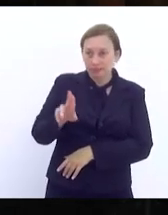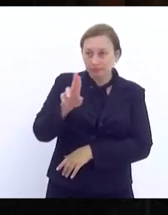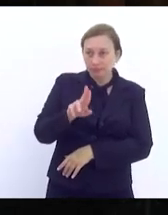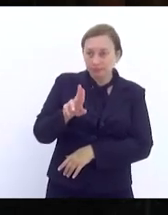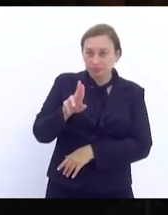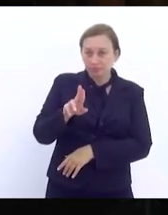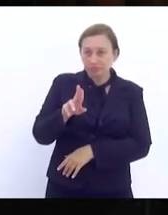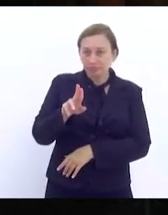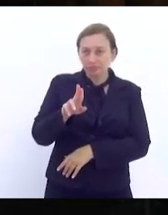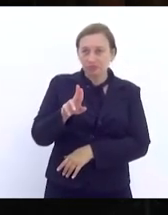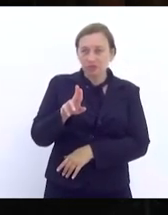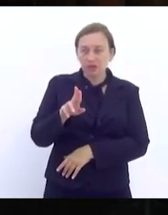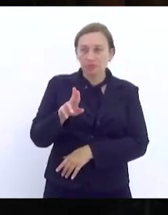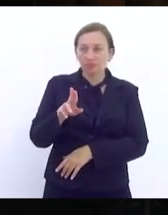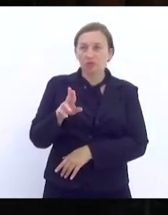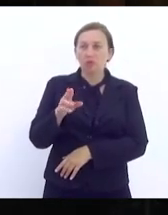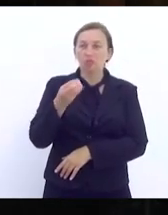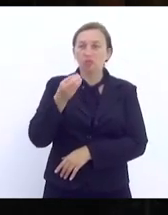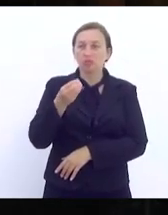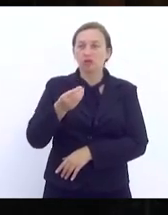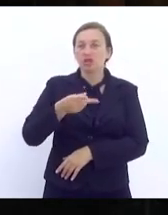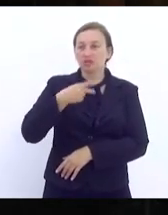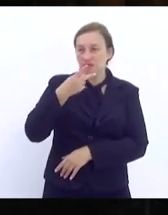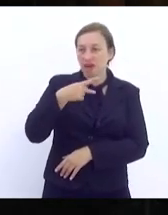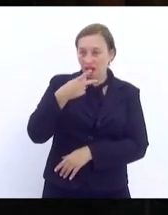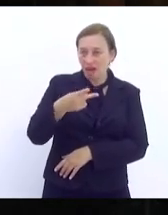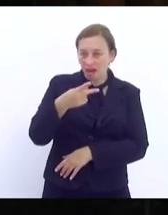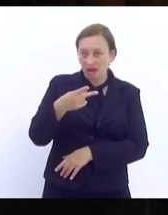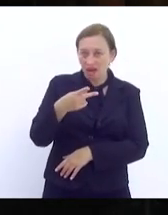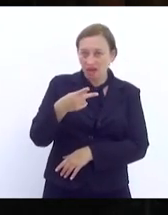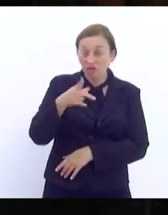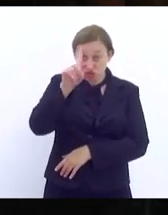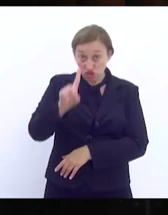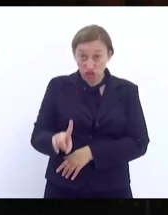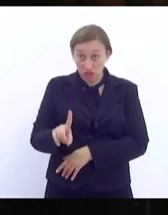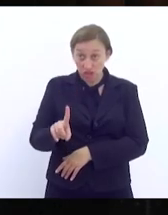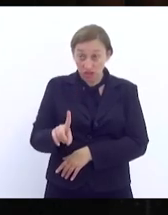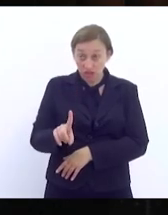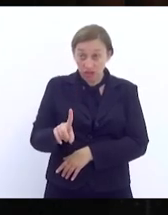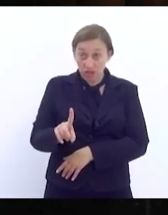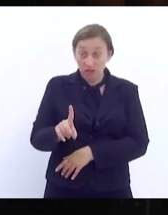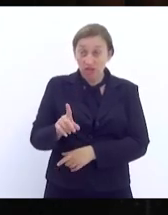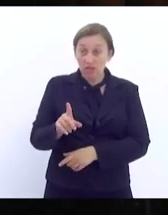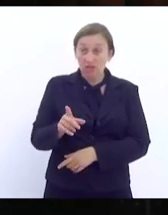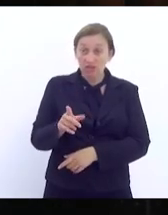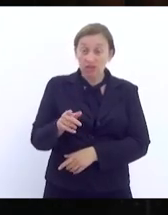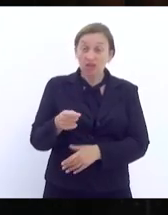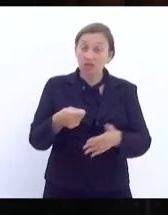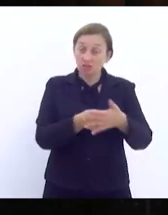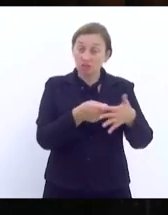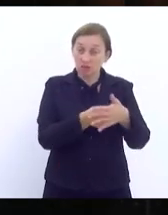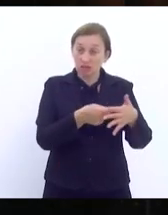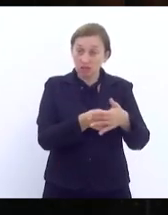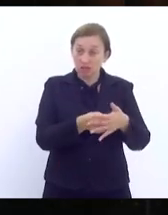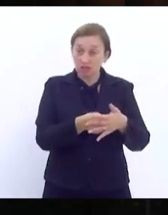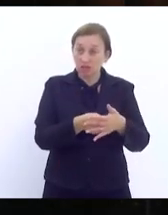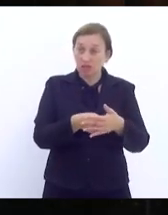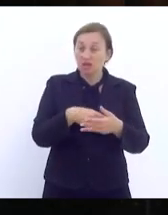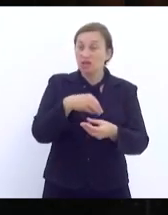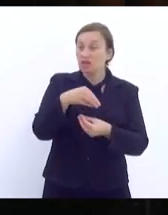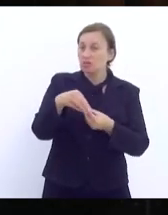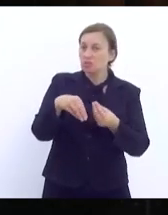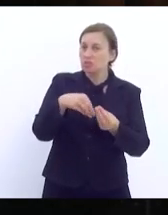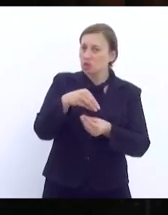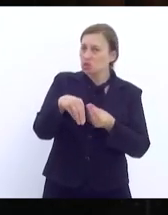imunidade de voz porque o Parlamento parlar é Para justamente a gente denunciar as mazelas da sociedade tem envolvimento de